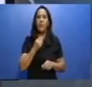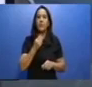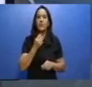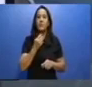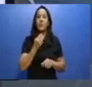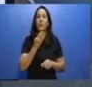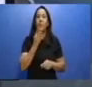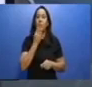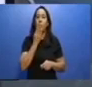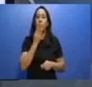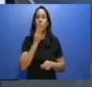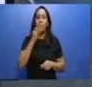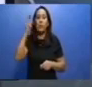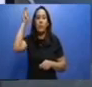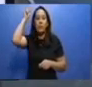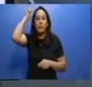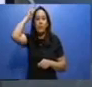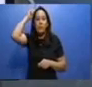chamada Tupi-Guarani.